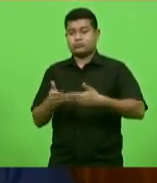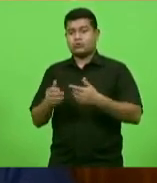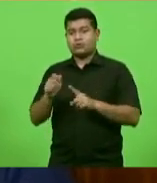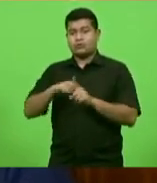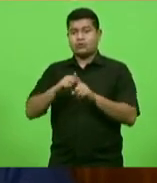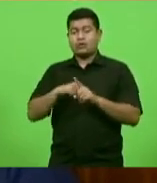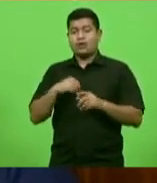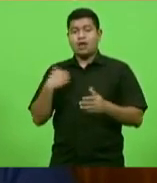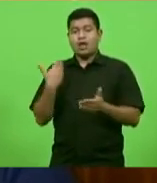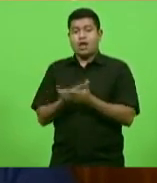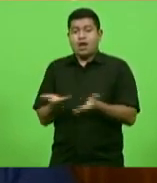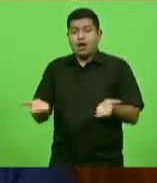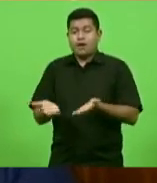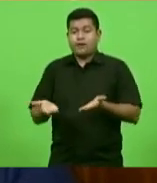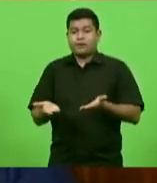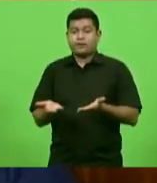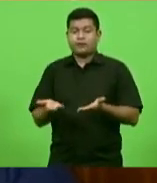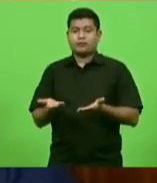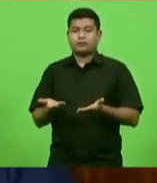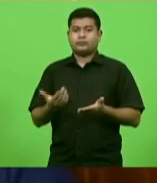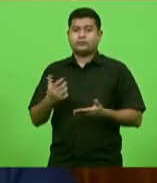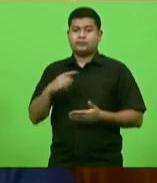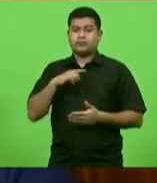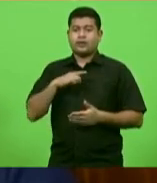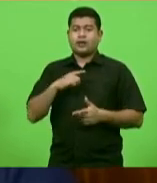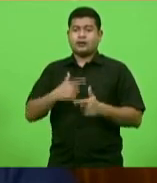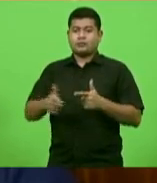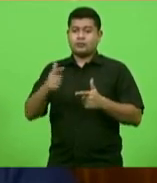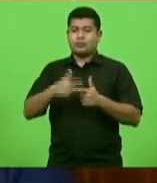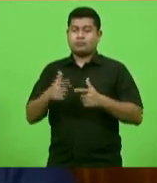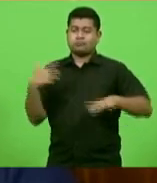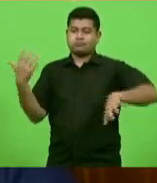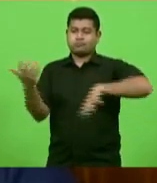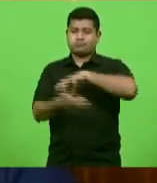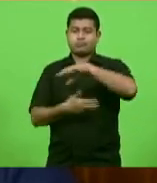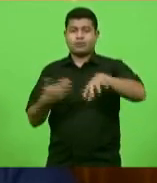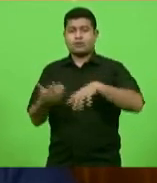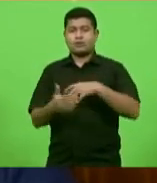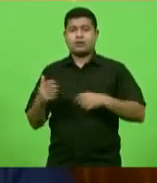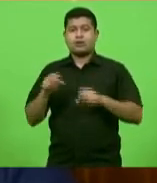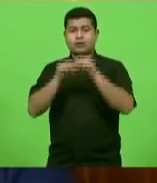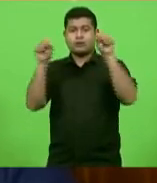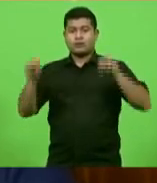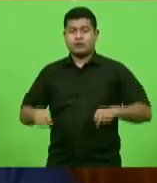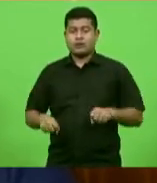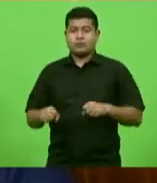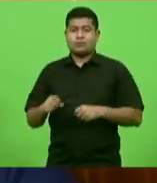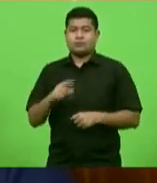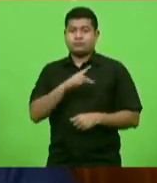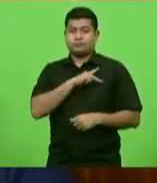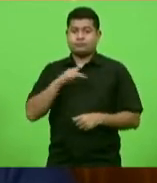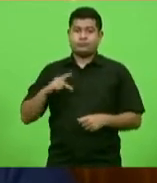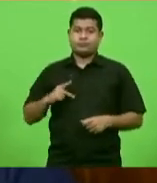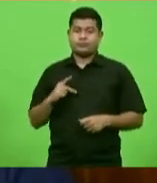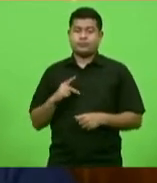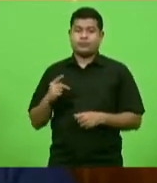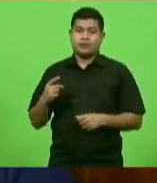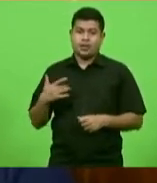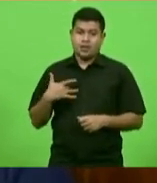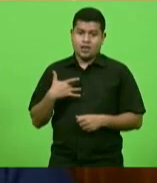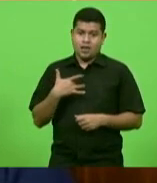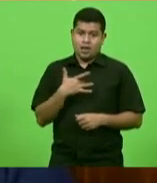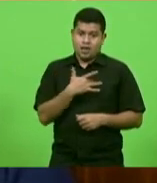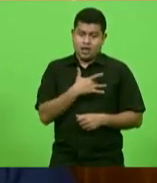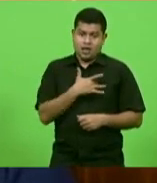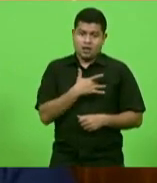e hoje temos em nosso Estado uma situação de colapso no sistema público de saúde por conta da